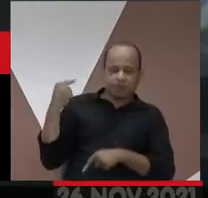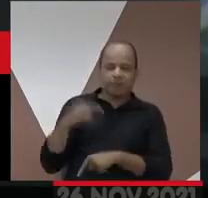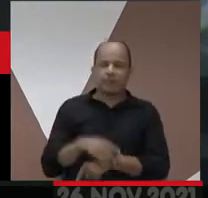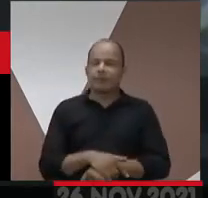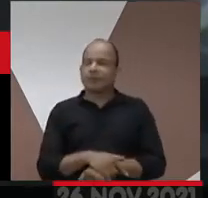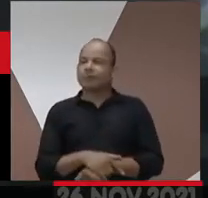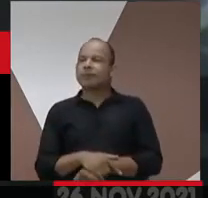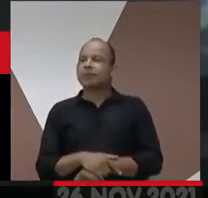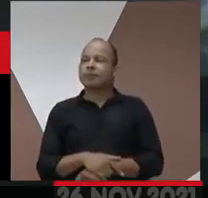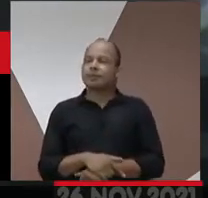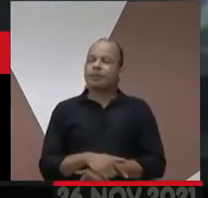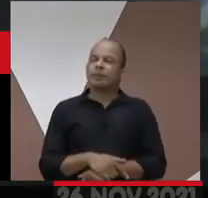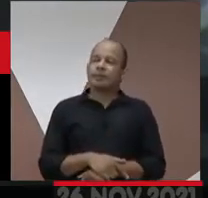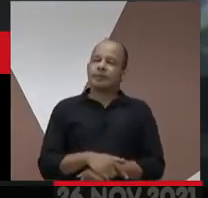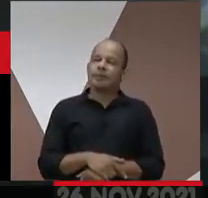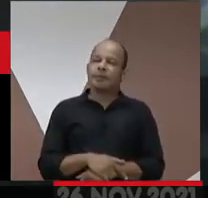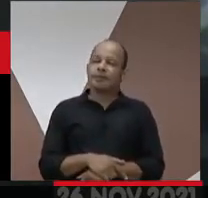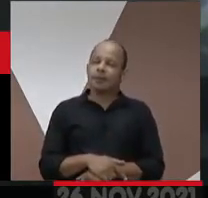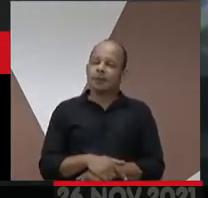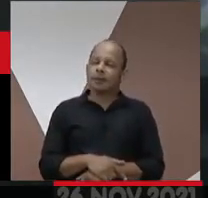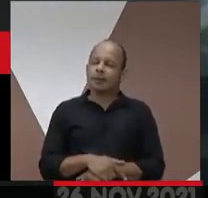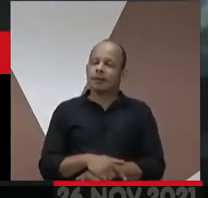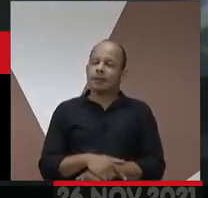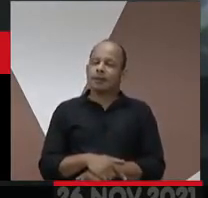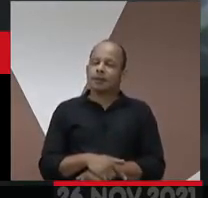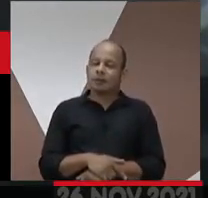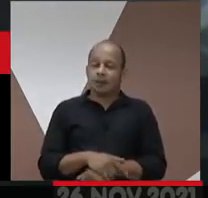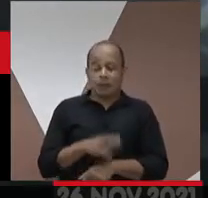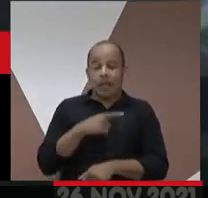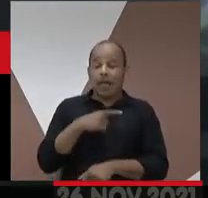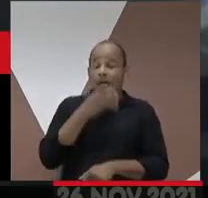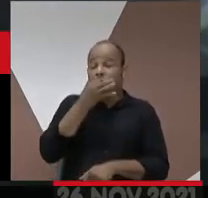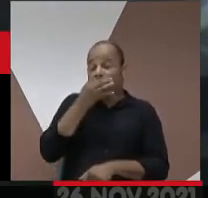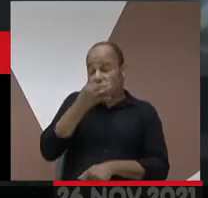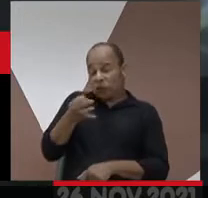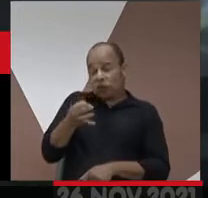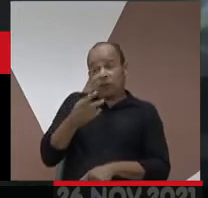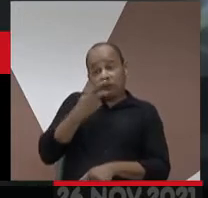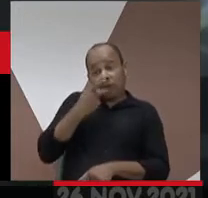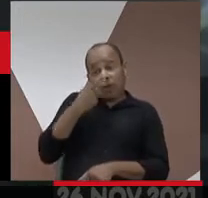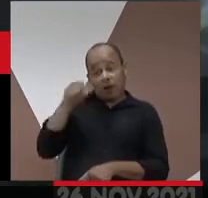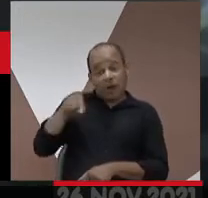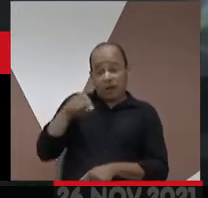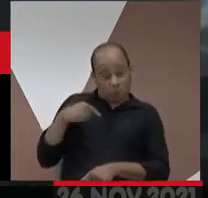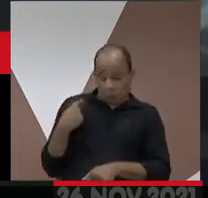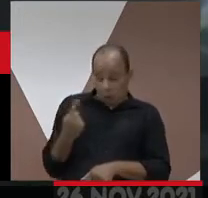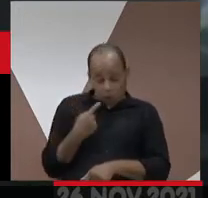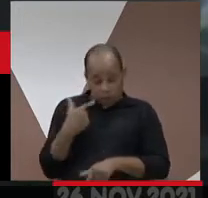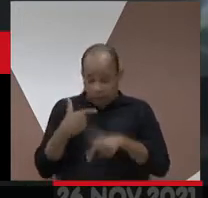havia crítica que o nosso trajeto não funciona. Não funciona. Porque tem...